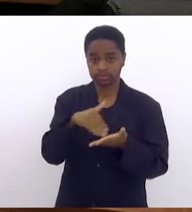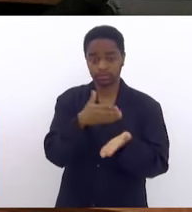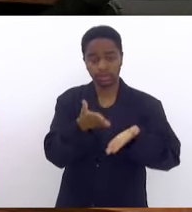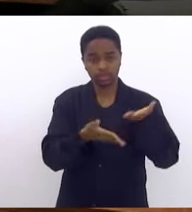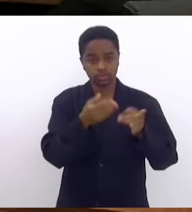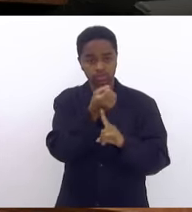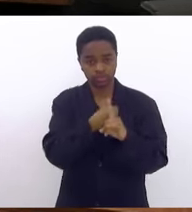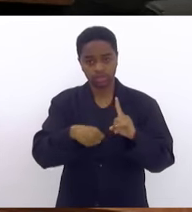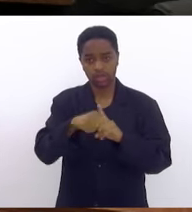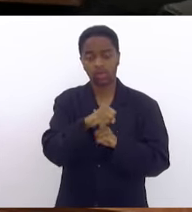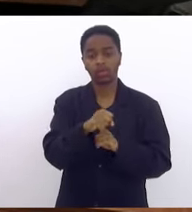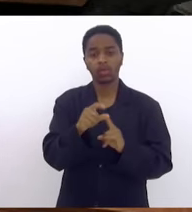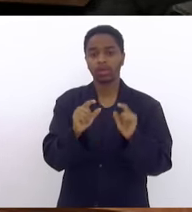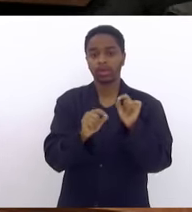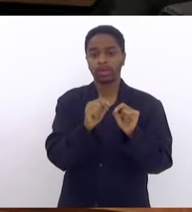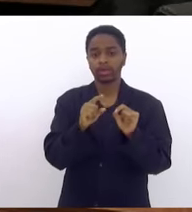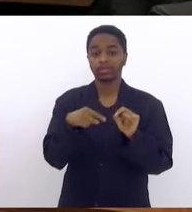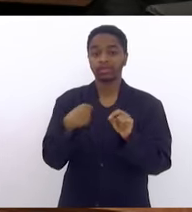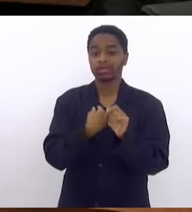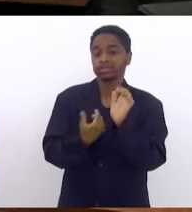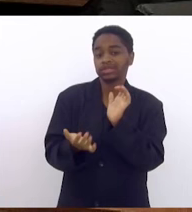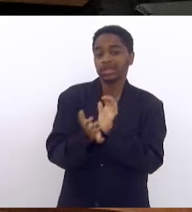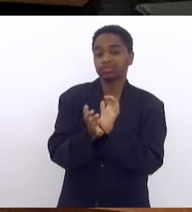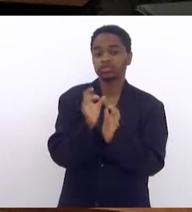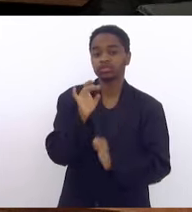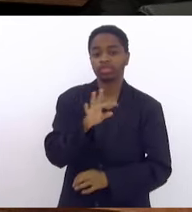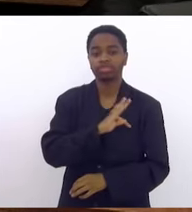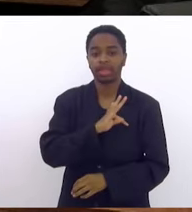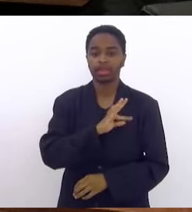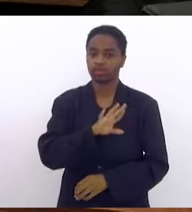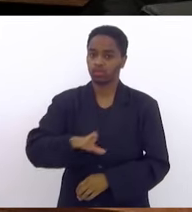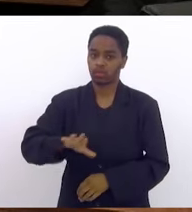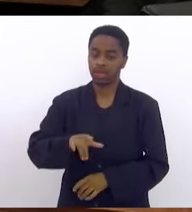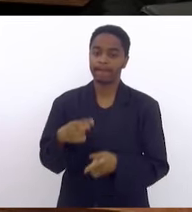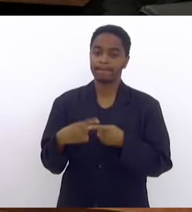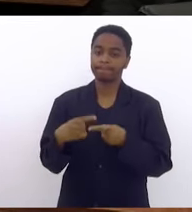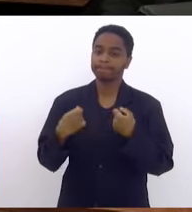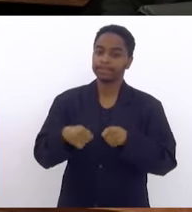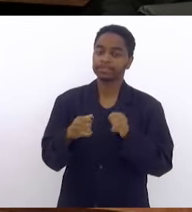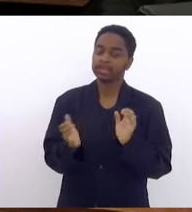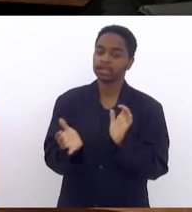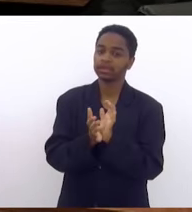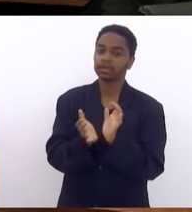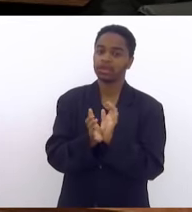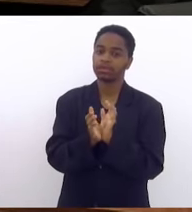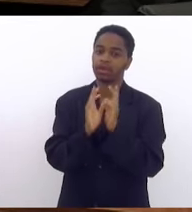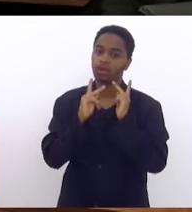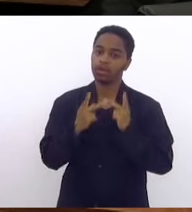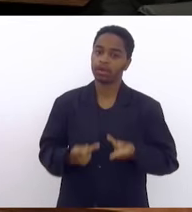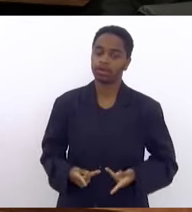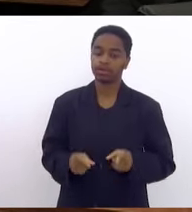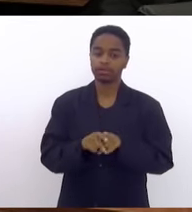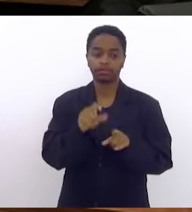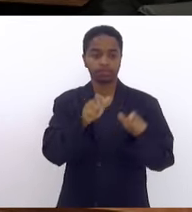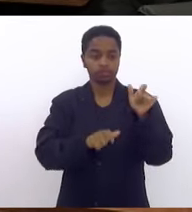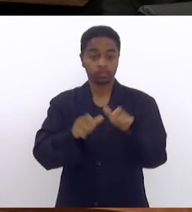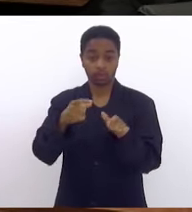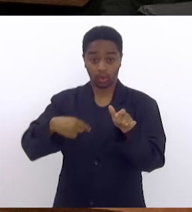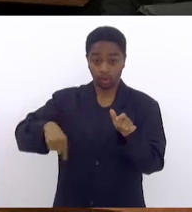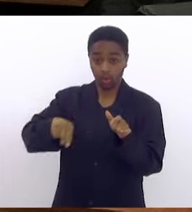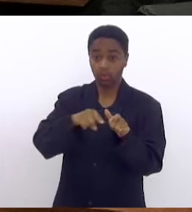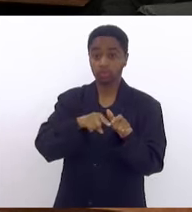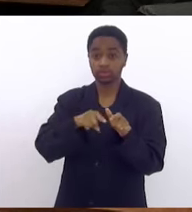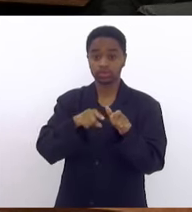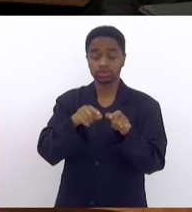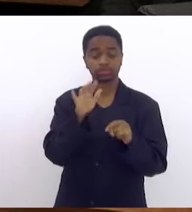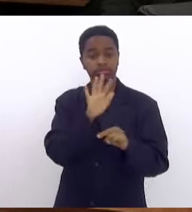parte, que a nossa equipe, ela não pode ser só técnica, ela tem que ser uma equipe humanizada, e vocês hoje têm sido a alavanca da